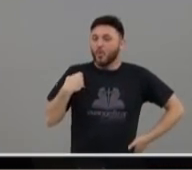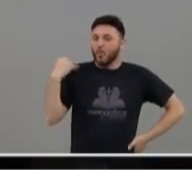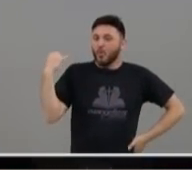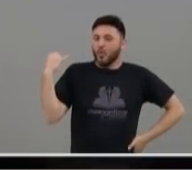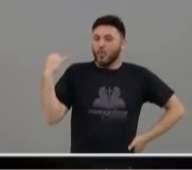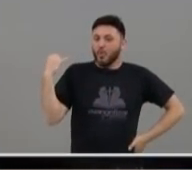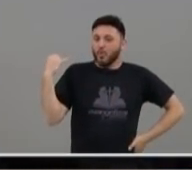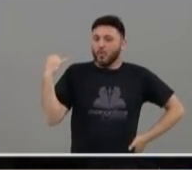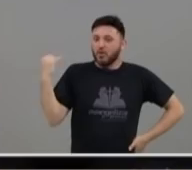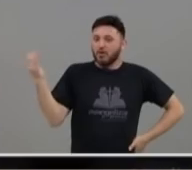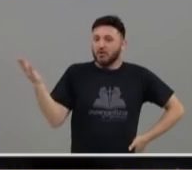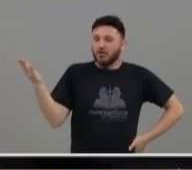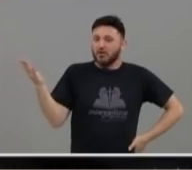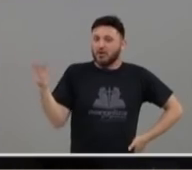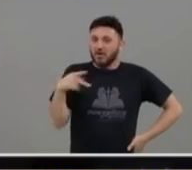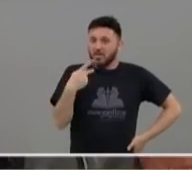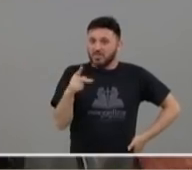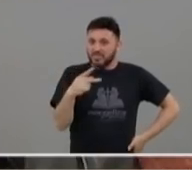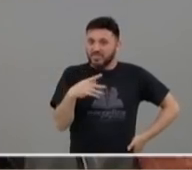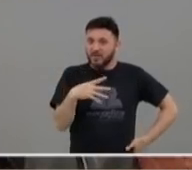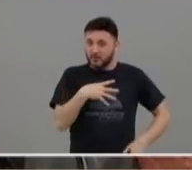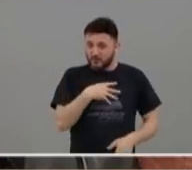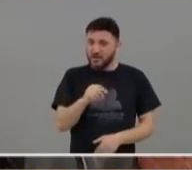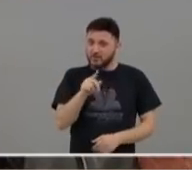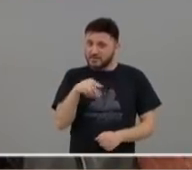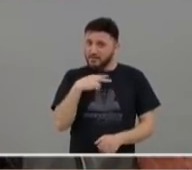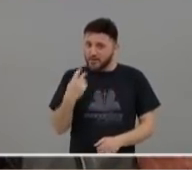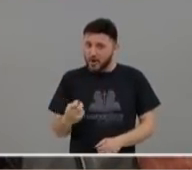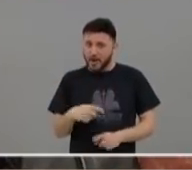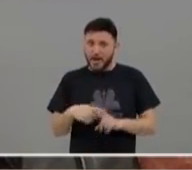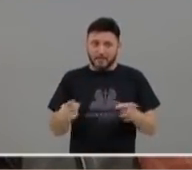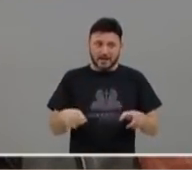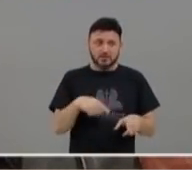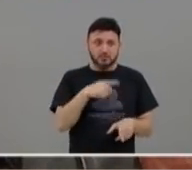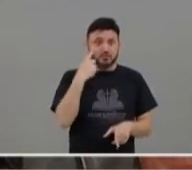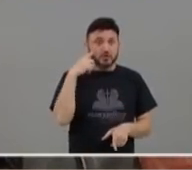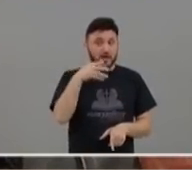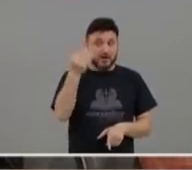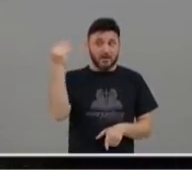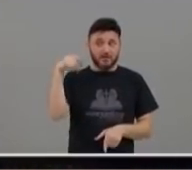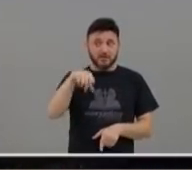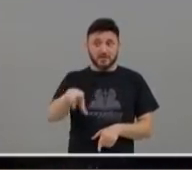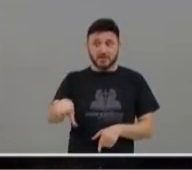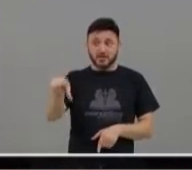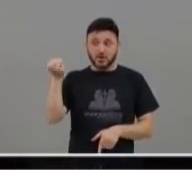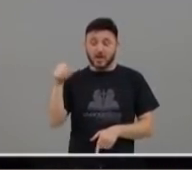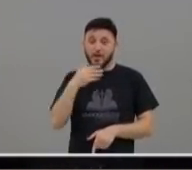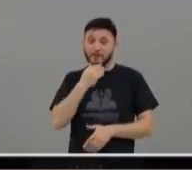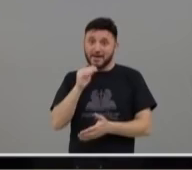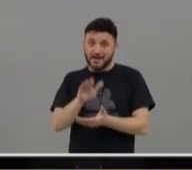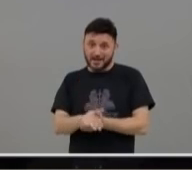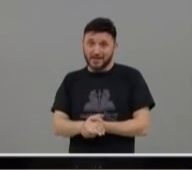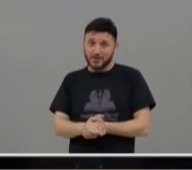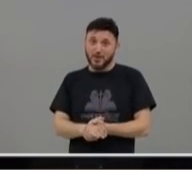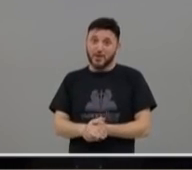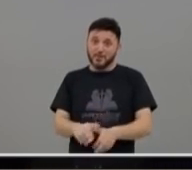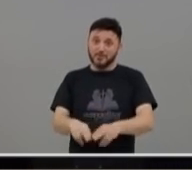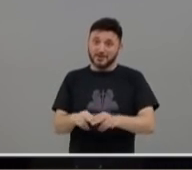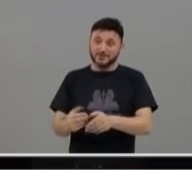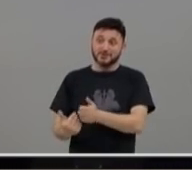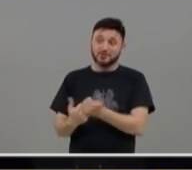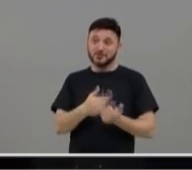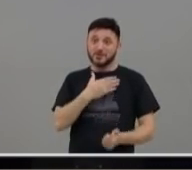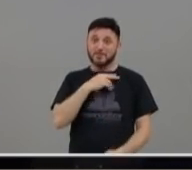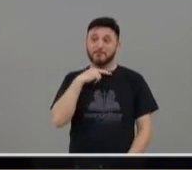Se eu digo que eu não tenho coragem de morrer por aquele que eu escolhi um dia, eu nem vou perguntar para os maridos que estão aqui. E aí a